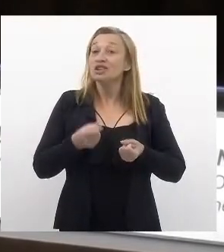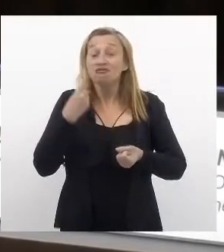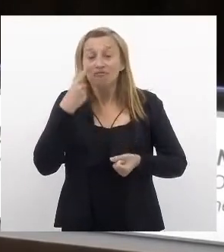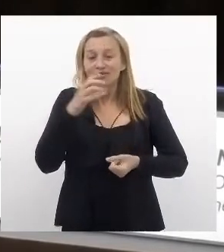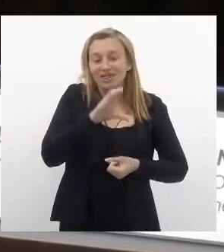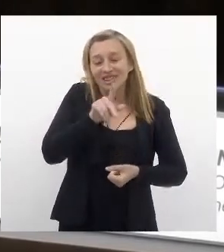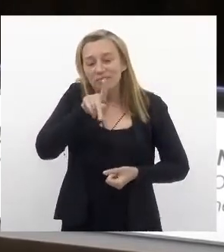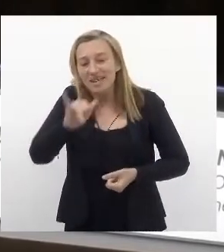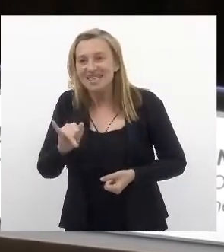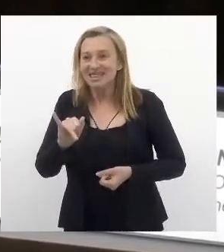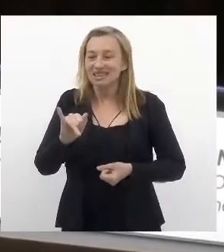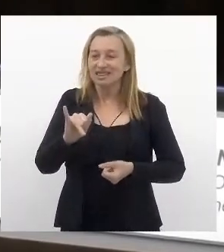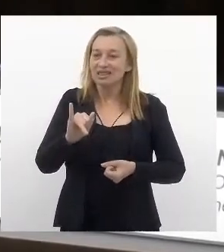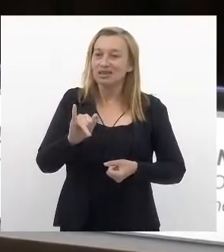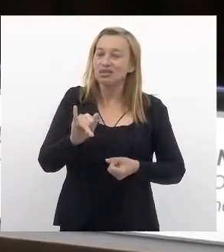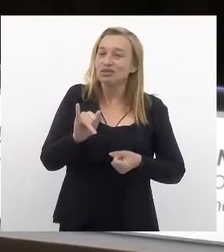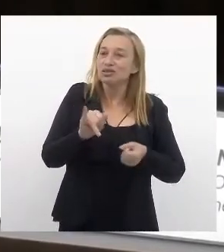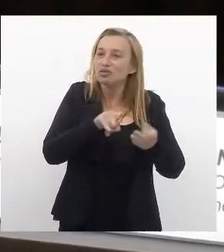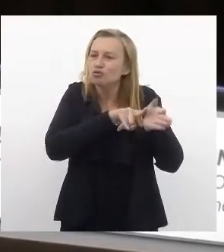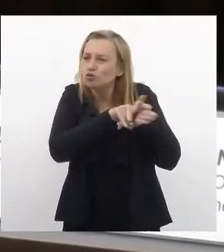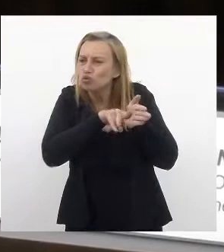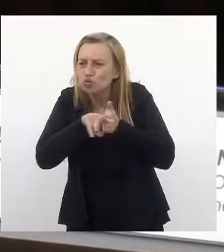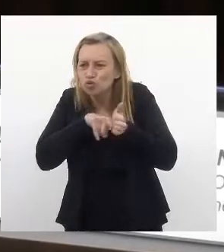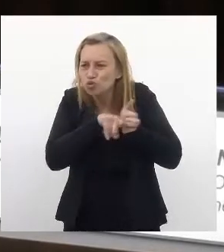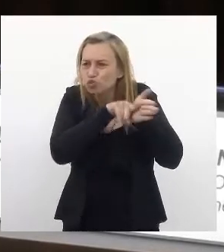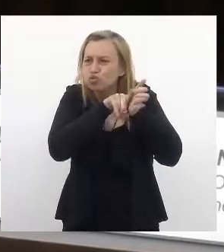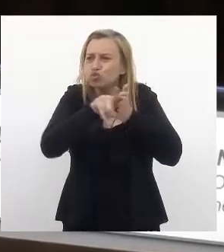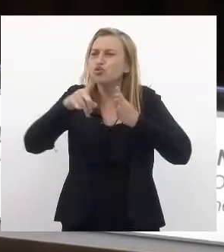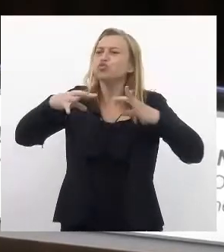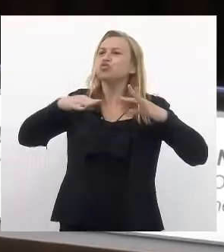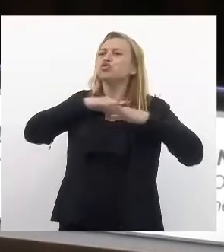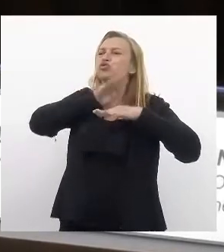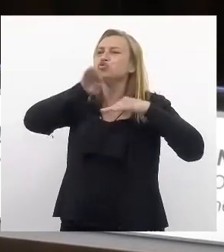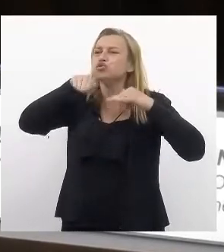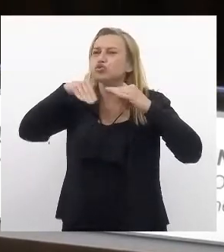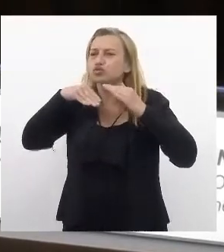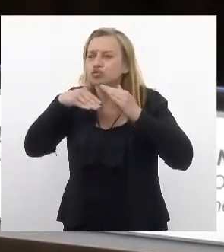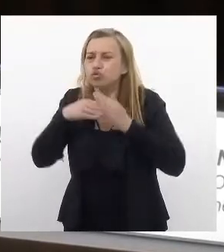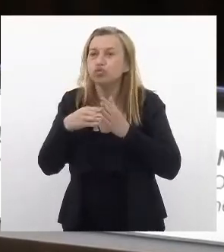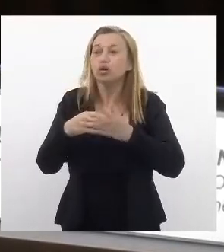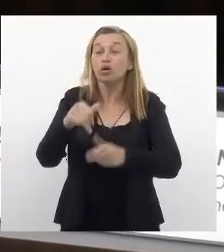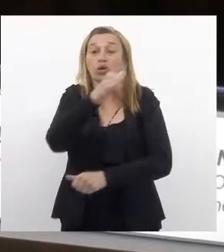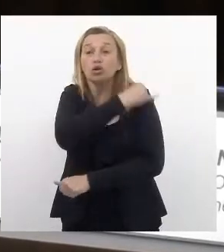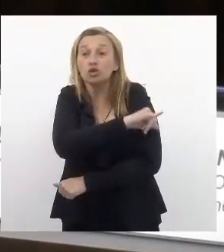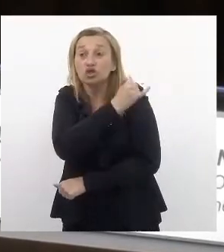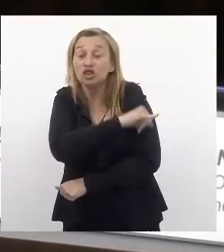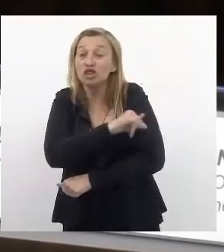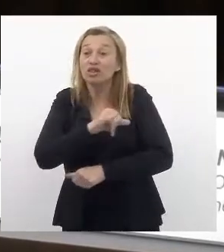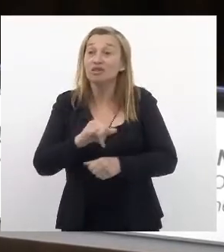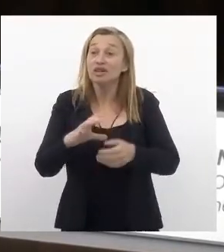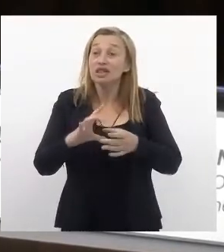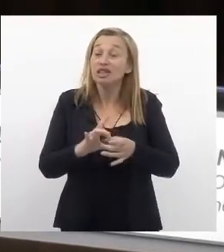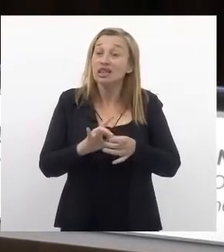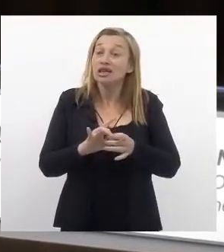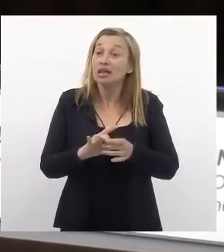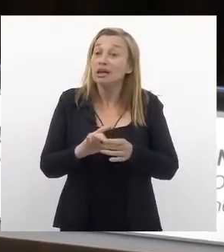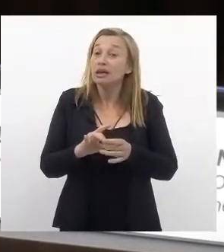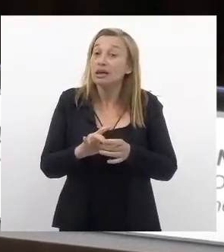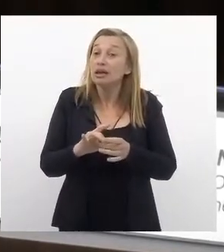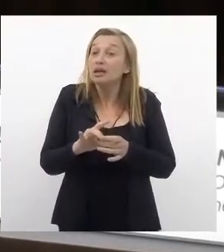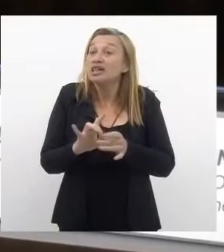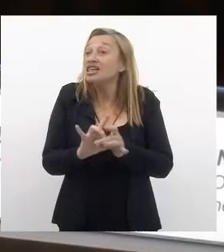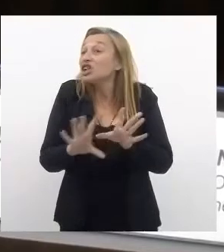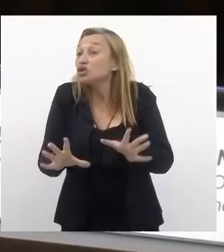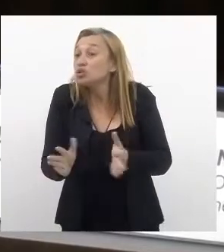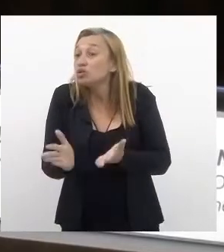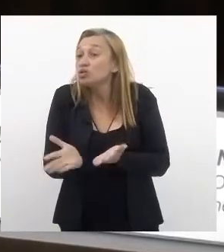CPI o levantamento de tudo que o Rio de Janeiro vinha deixando de receber,